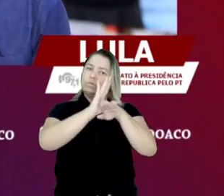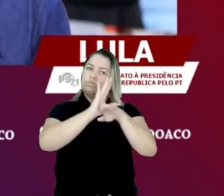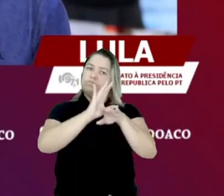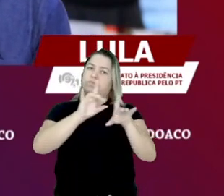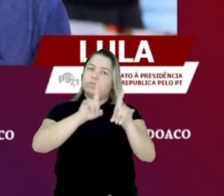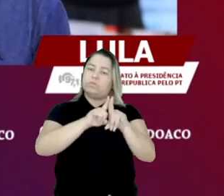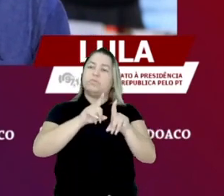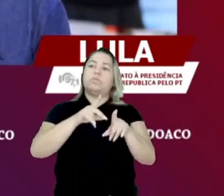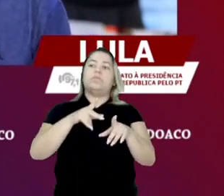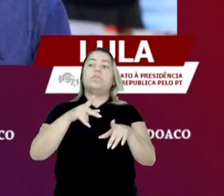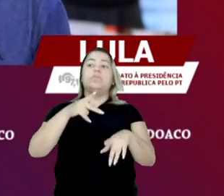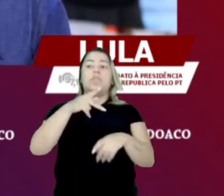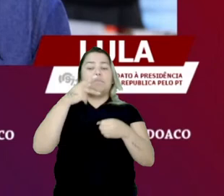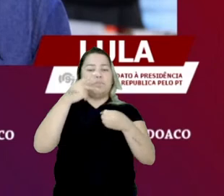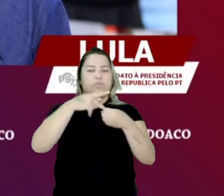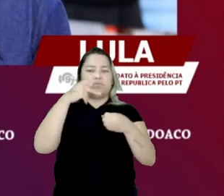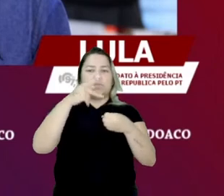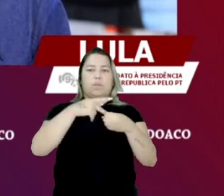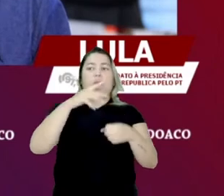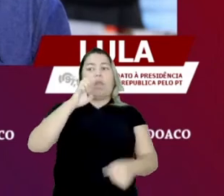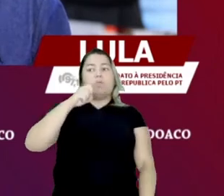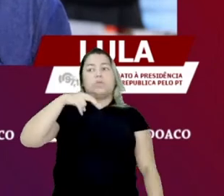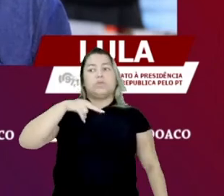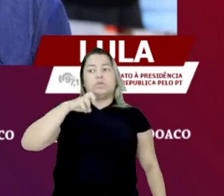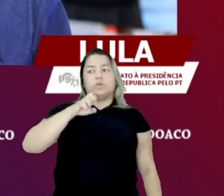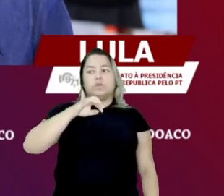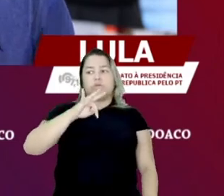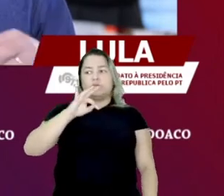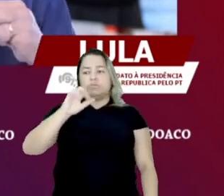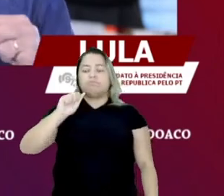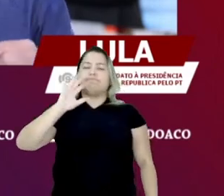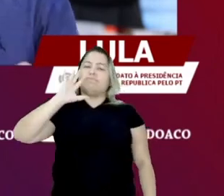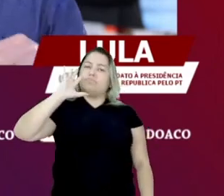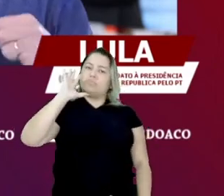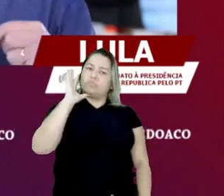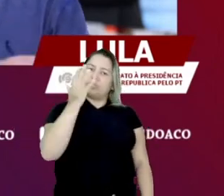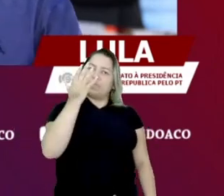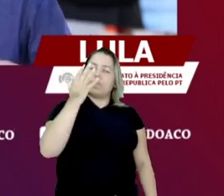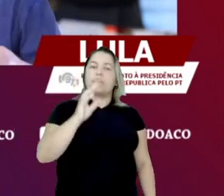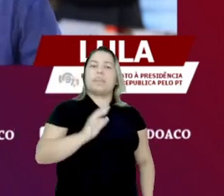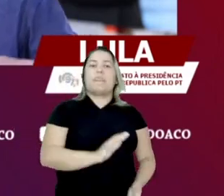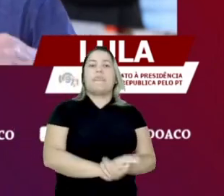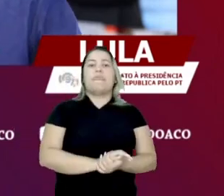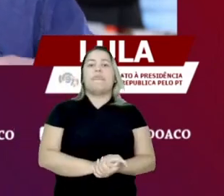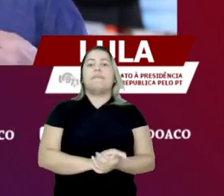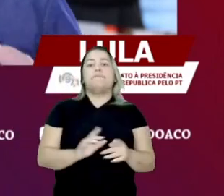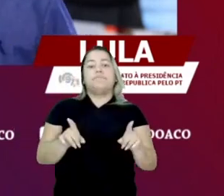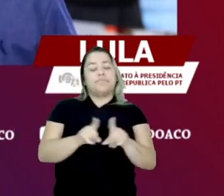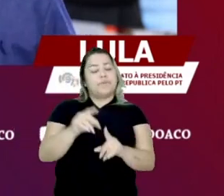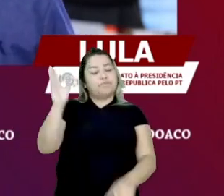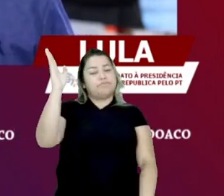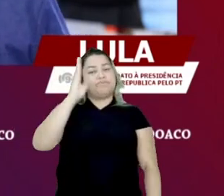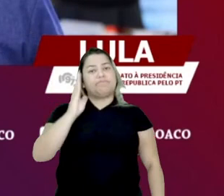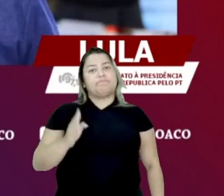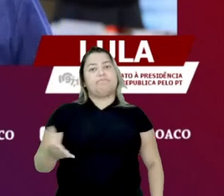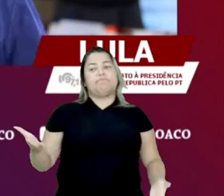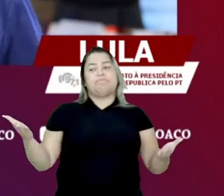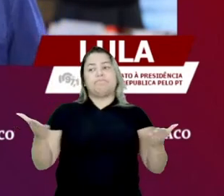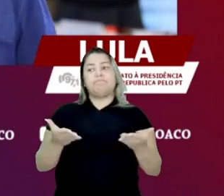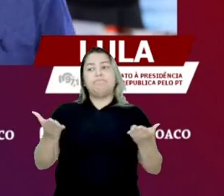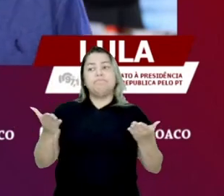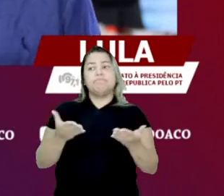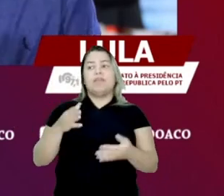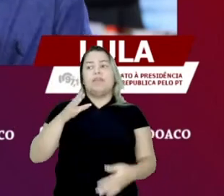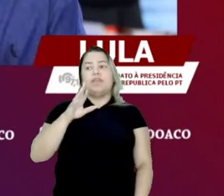apenas 80% do combustível que nós precisamos. É preciso que a gente faça mais refinaria para que o